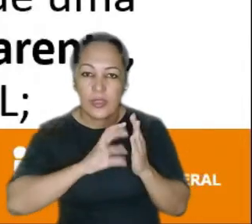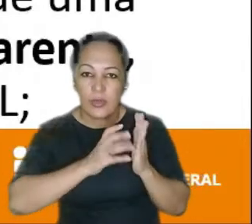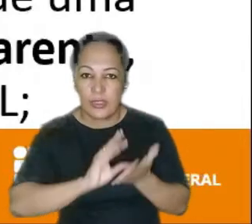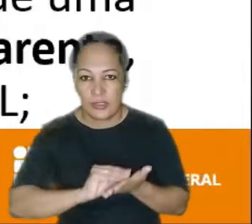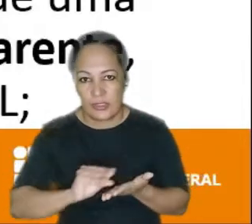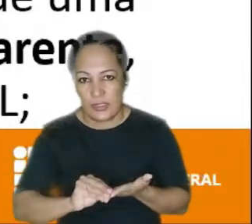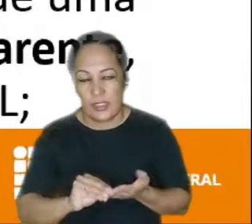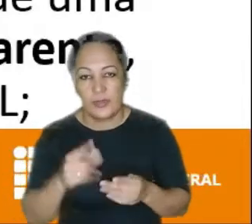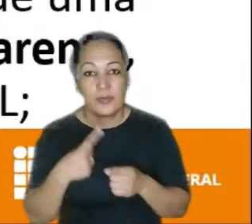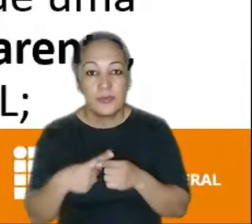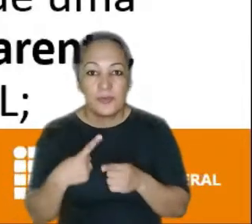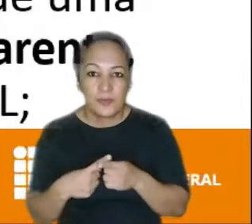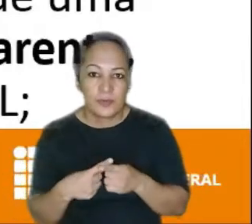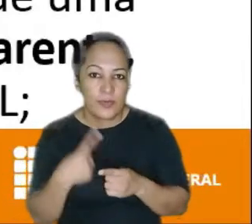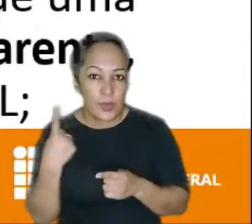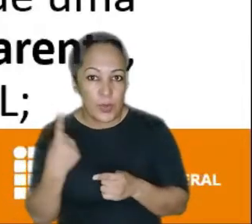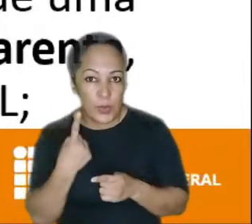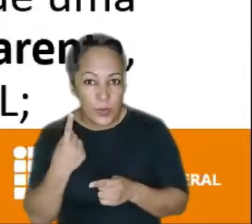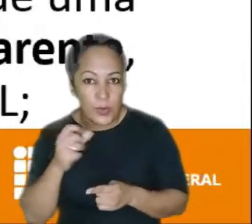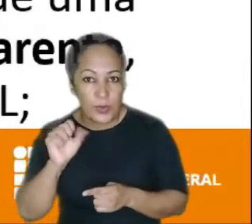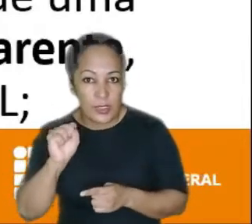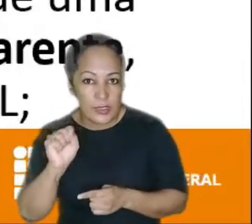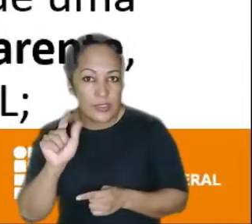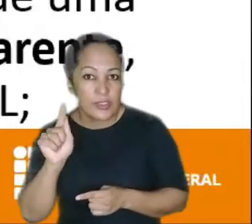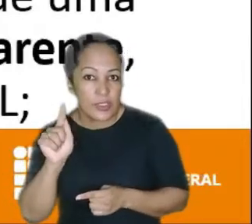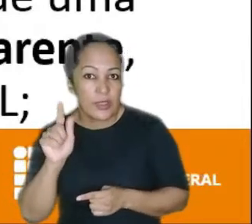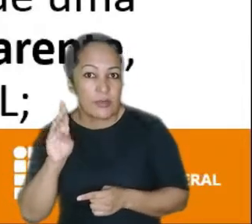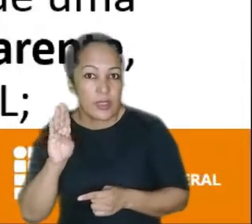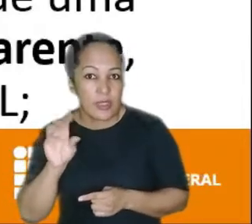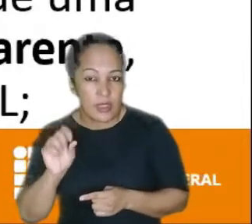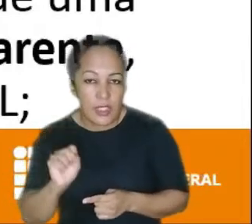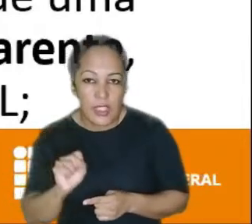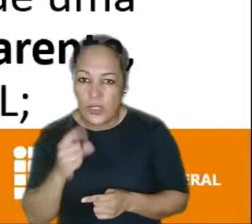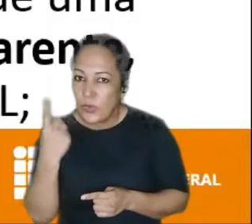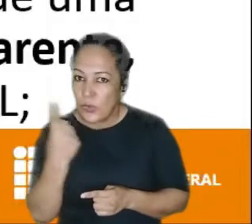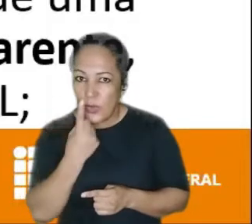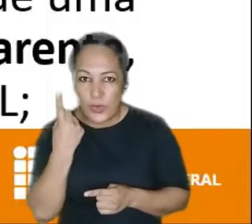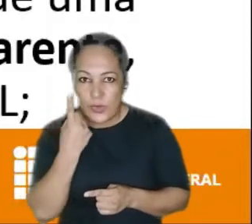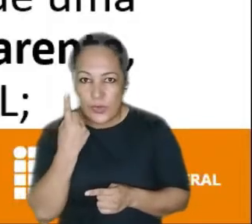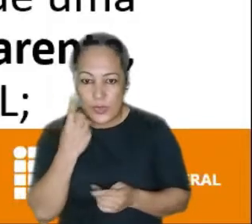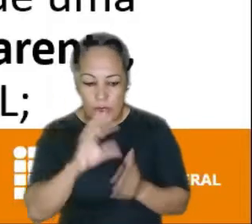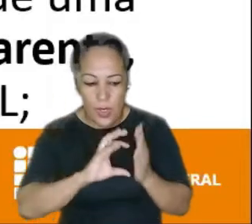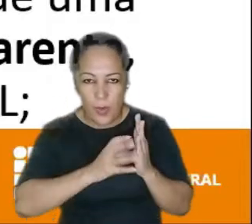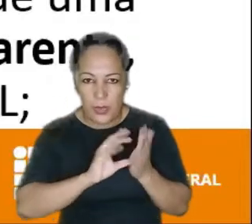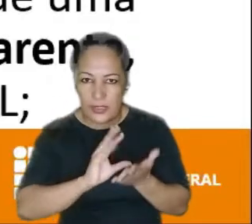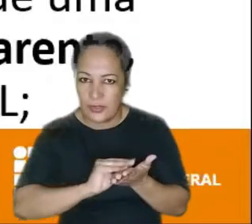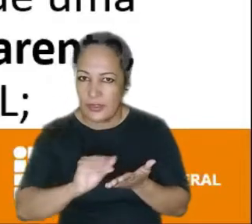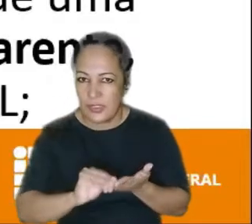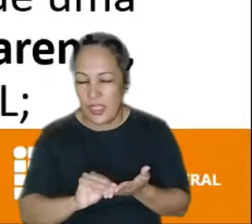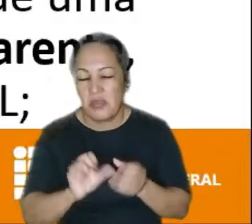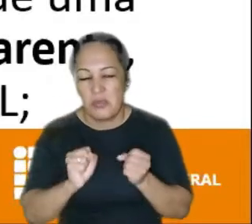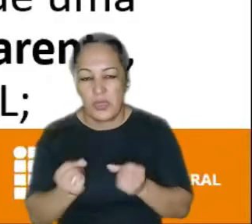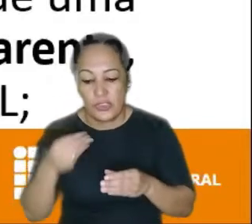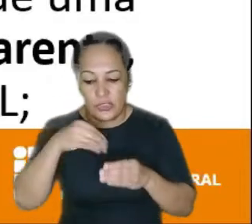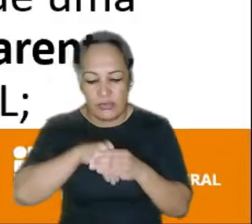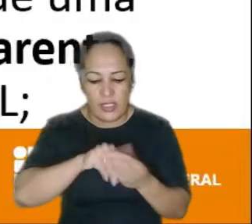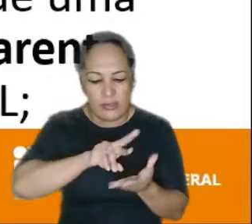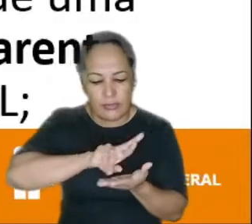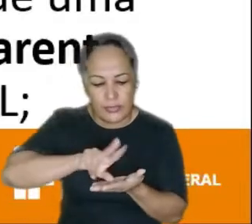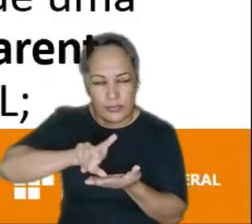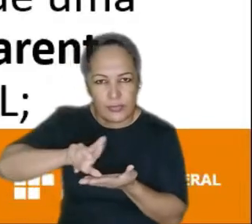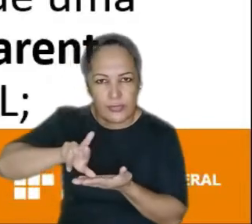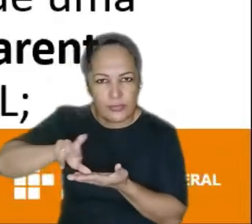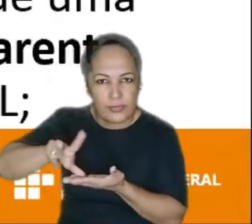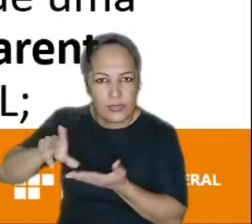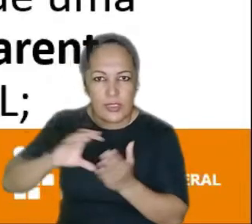um SGBD não é um só banco de dados. Um SGBD pode ter vários bancos de dados ligados a ele. Eu posso,